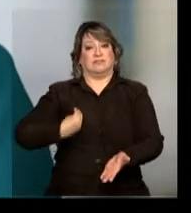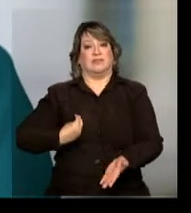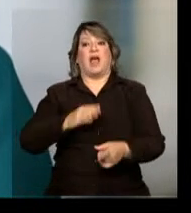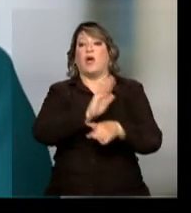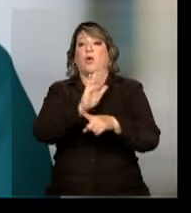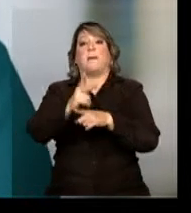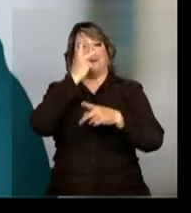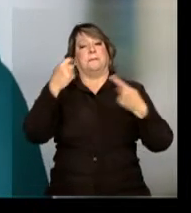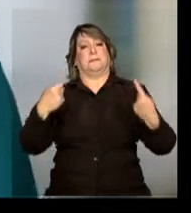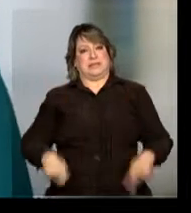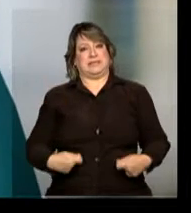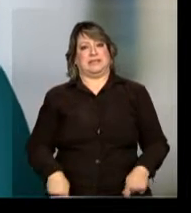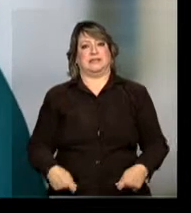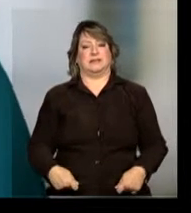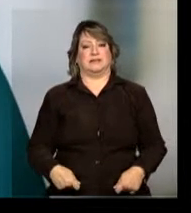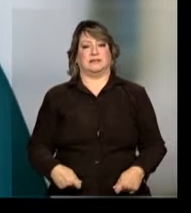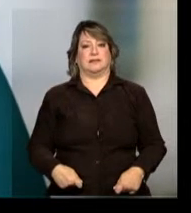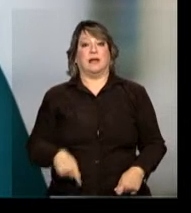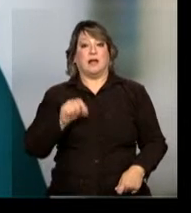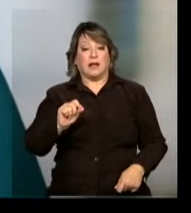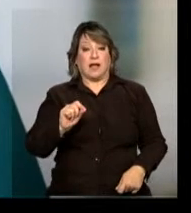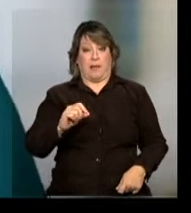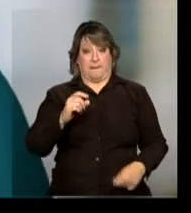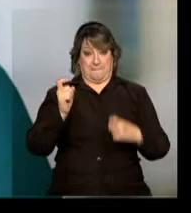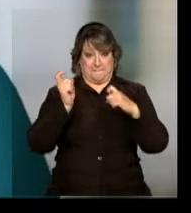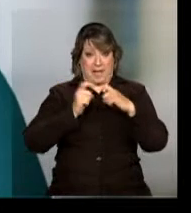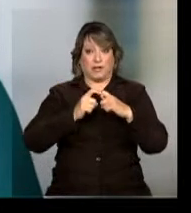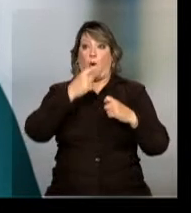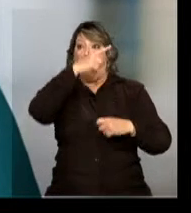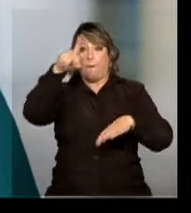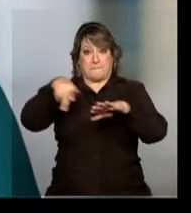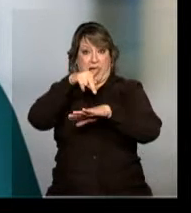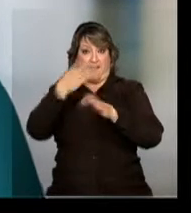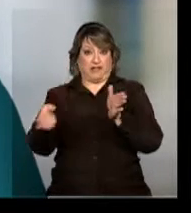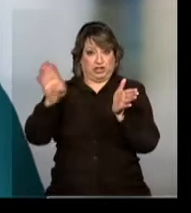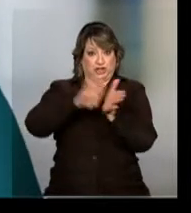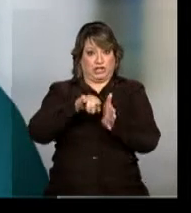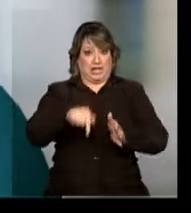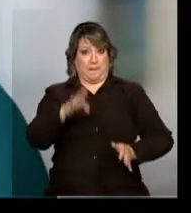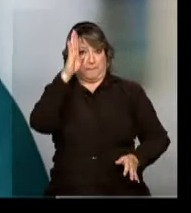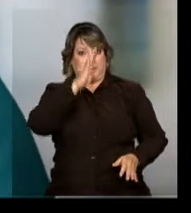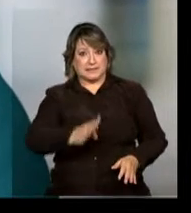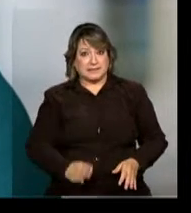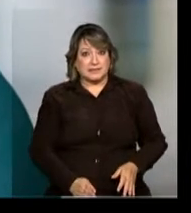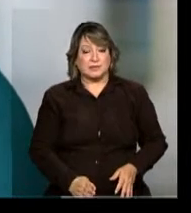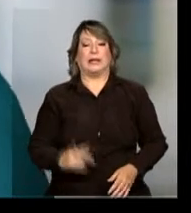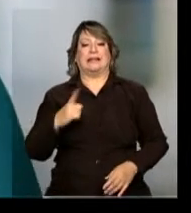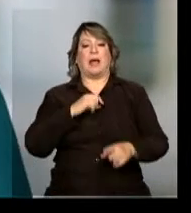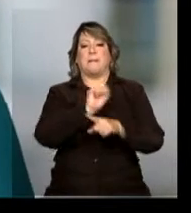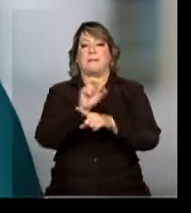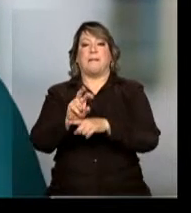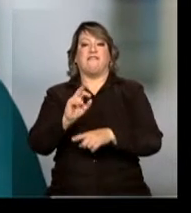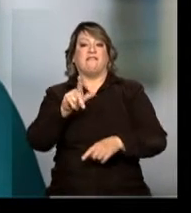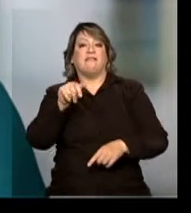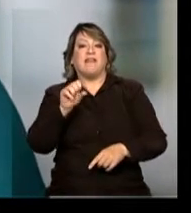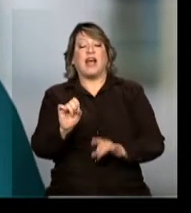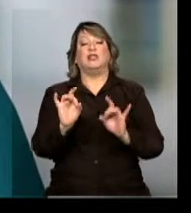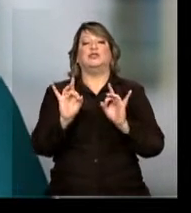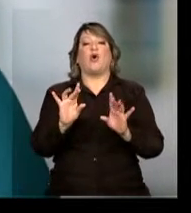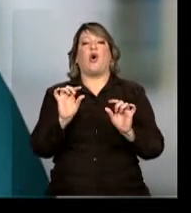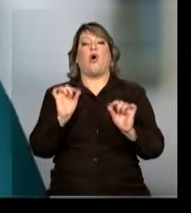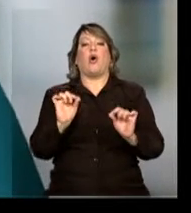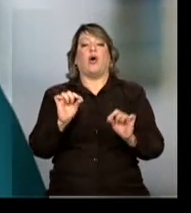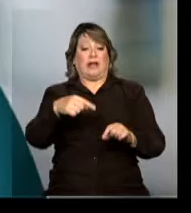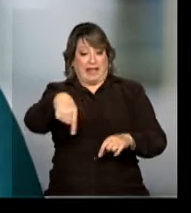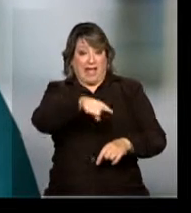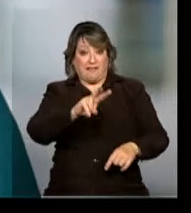saúde a vinda de médicos estrangeiros que estão ocupando apenas as vagas que não interessam